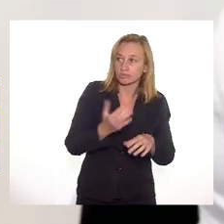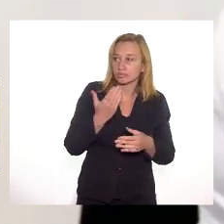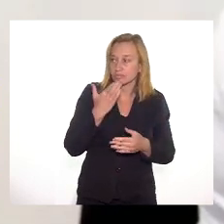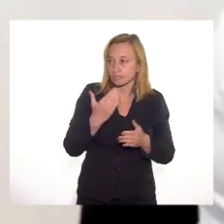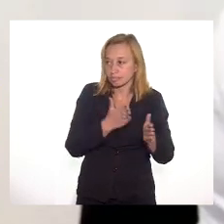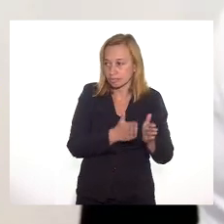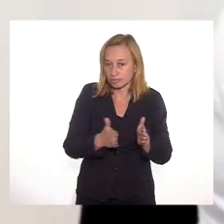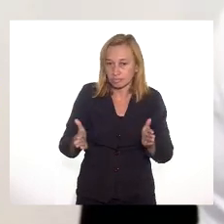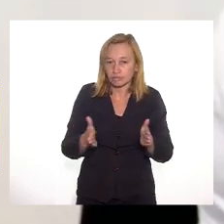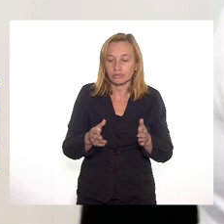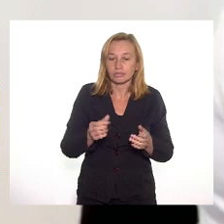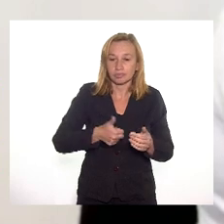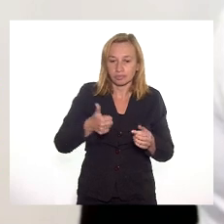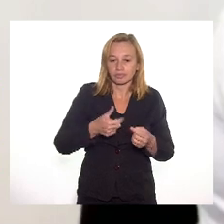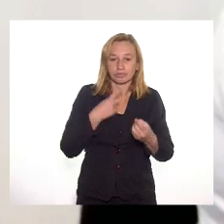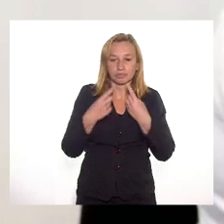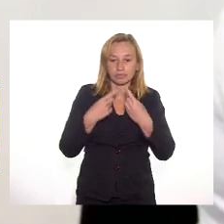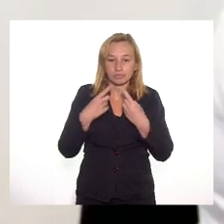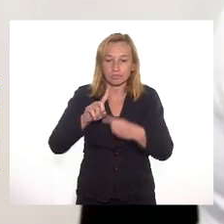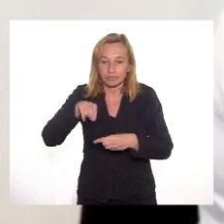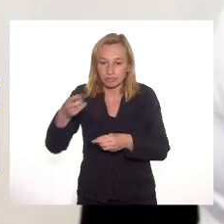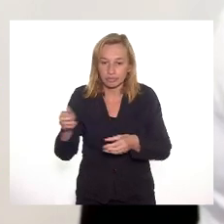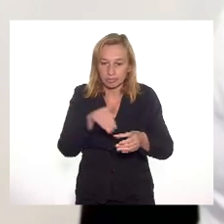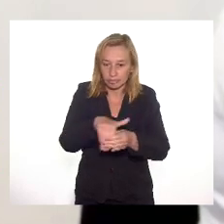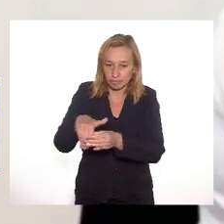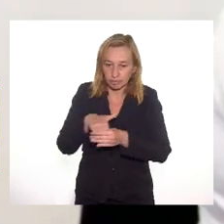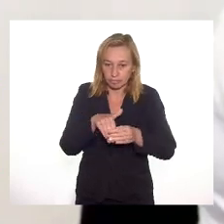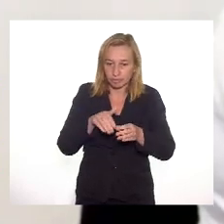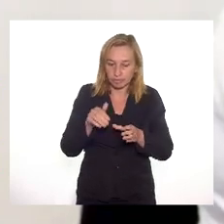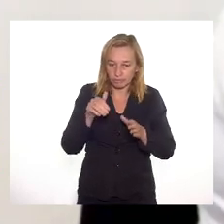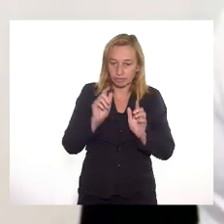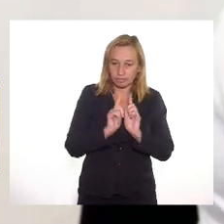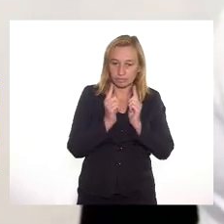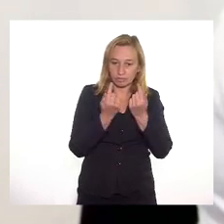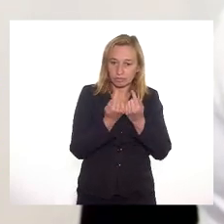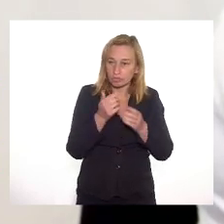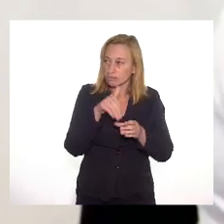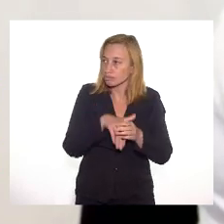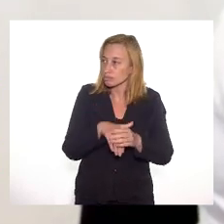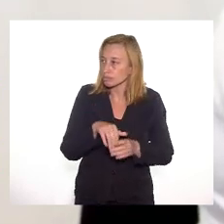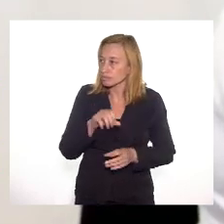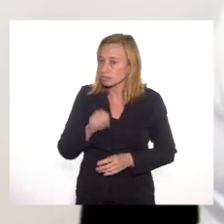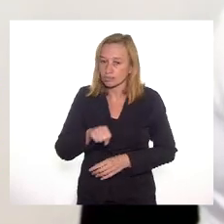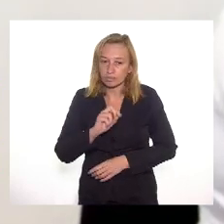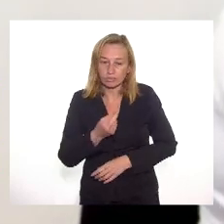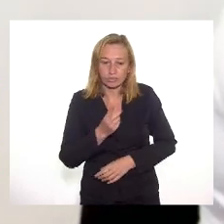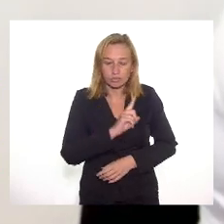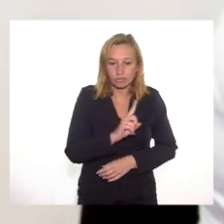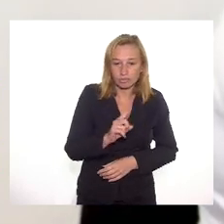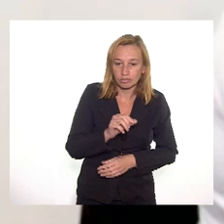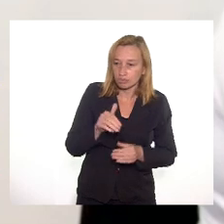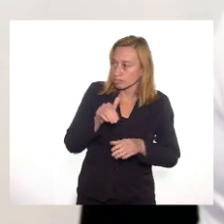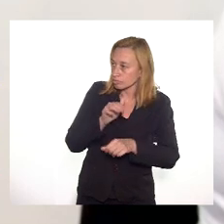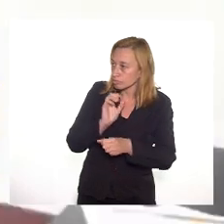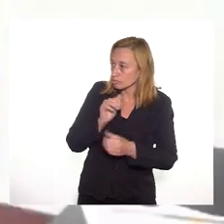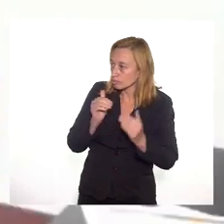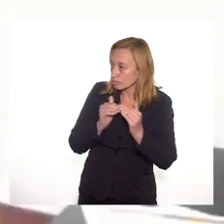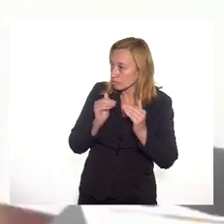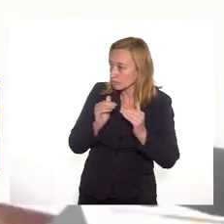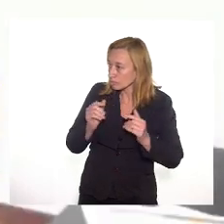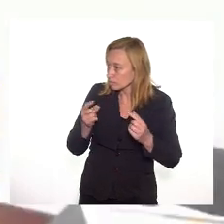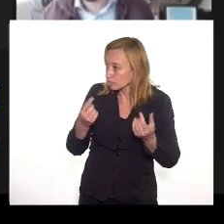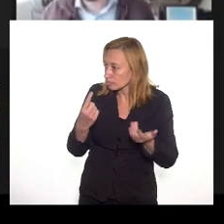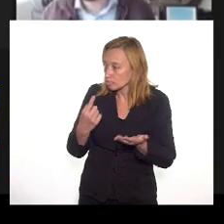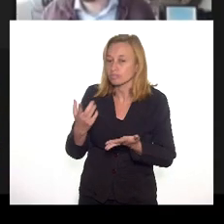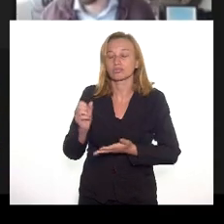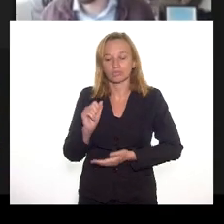gente começa a discussão e abre para quem quiser votar no grupo. Sim ou não no grupo. Tem acordo? Perfeito.